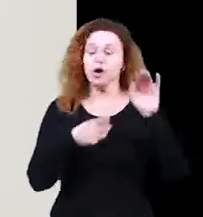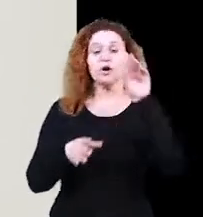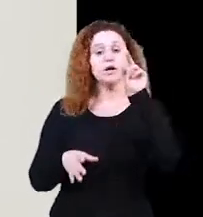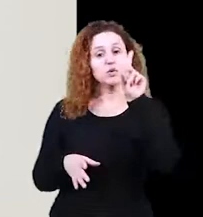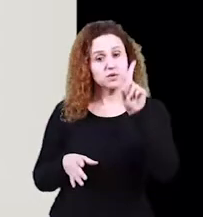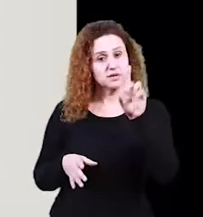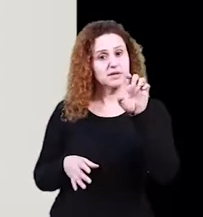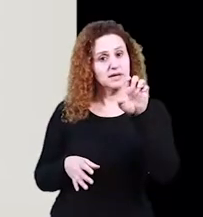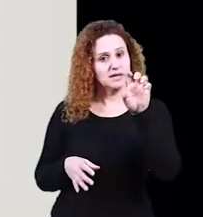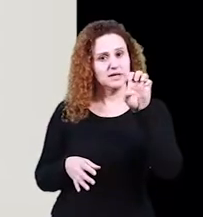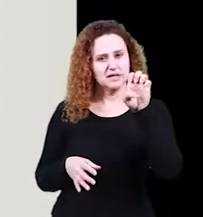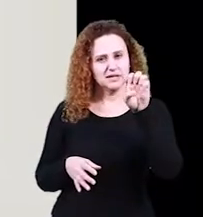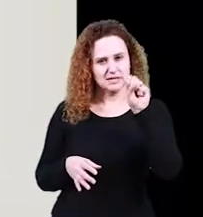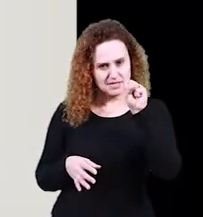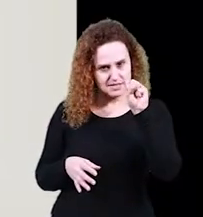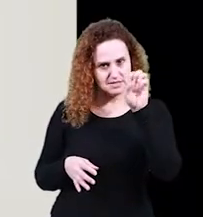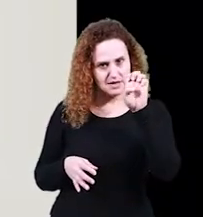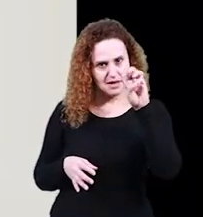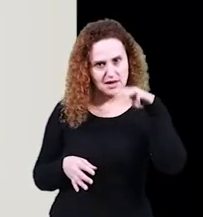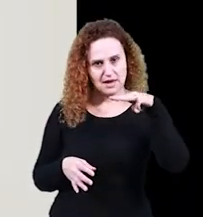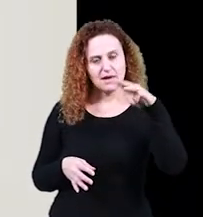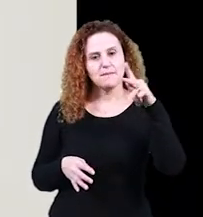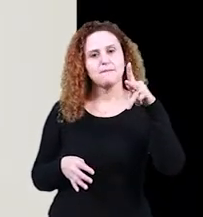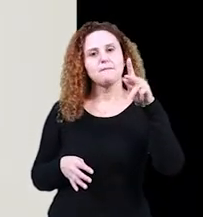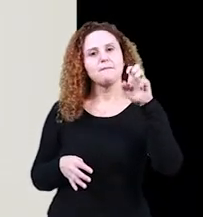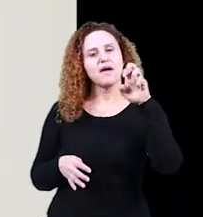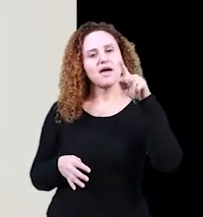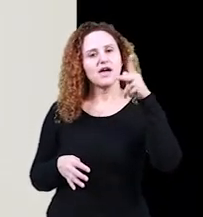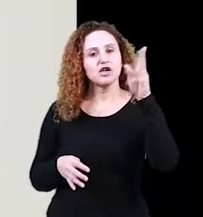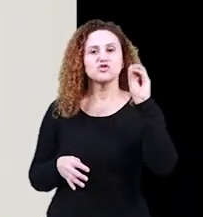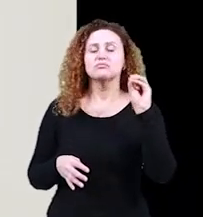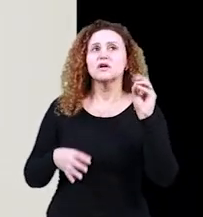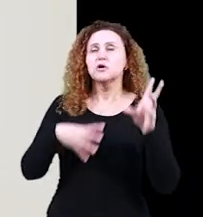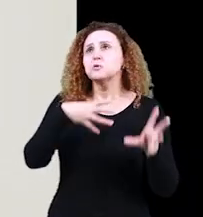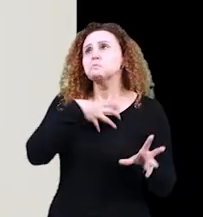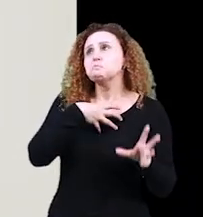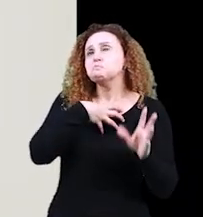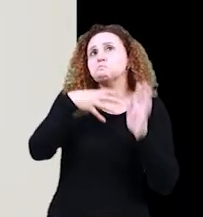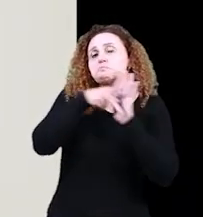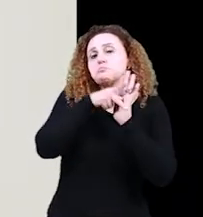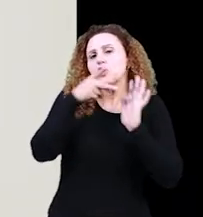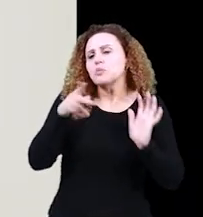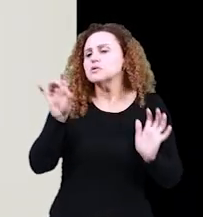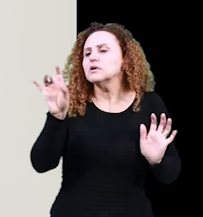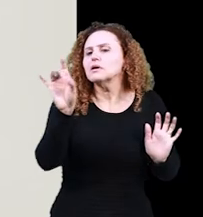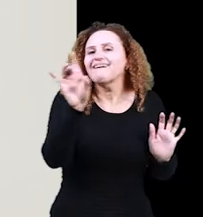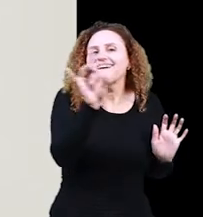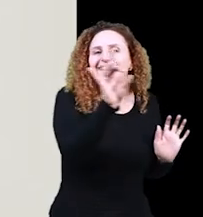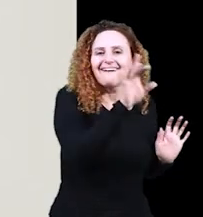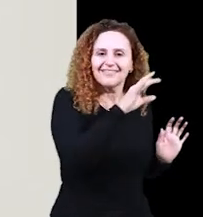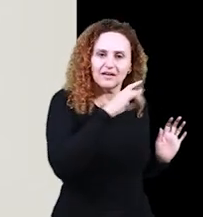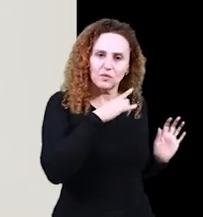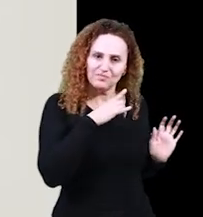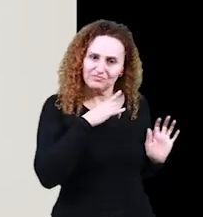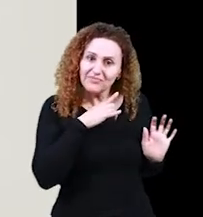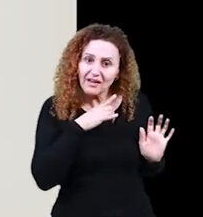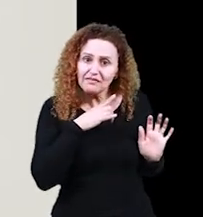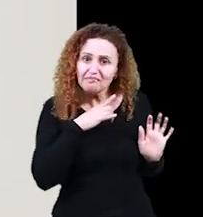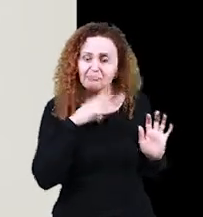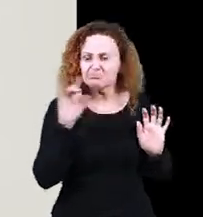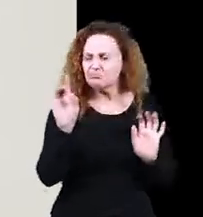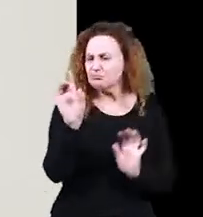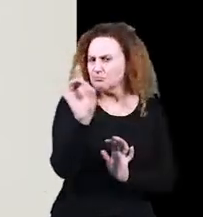a gente chama de de performance atuação o desempenho mesmo é um modo como cada falante se